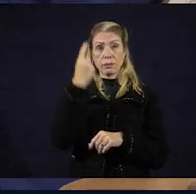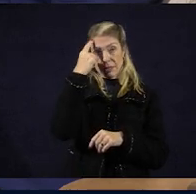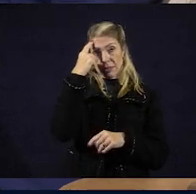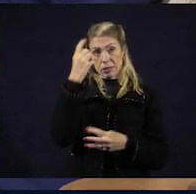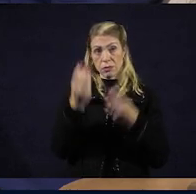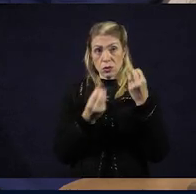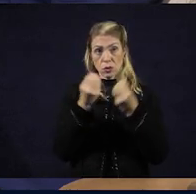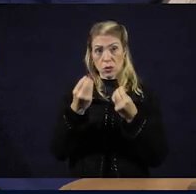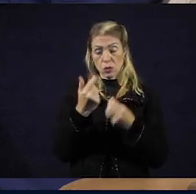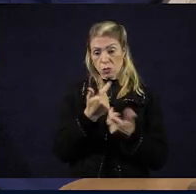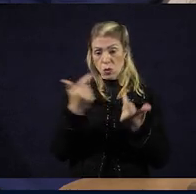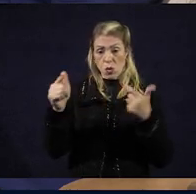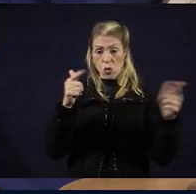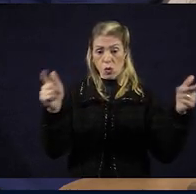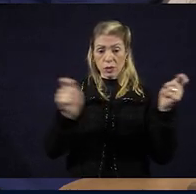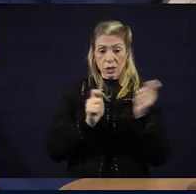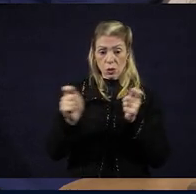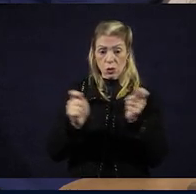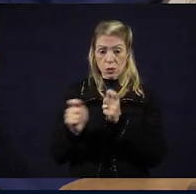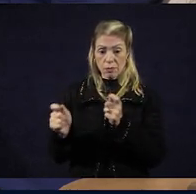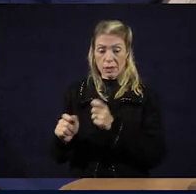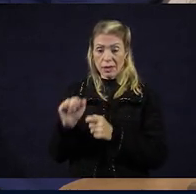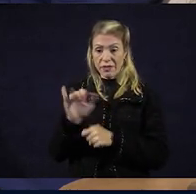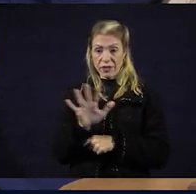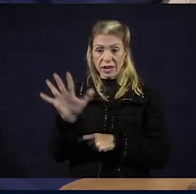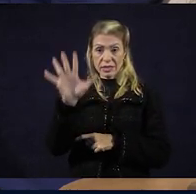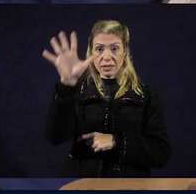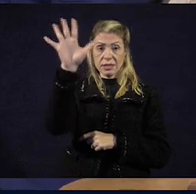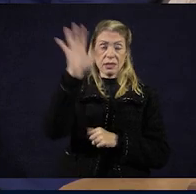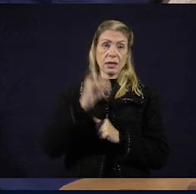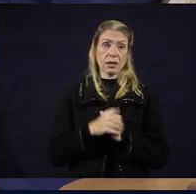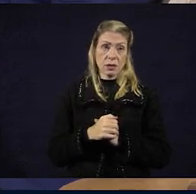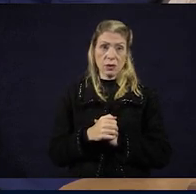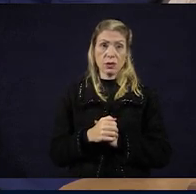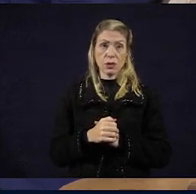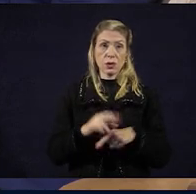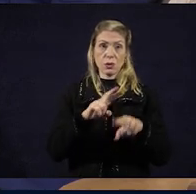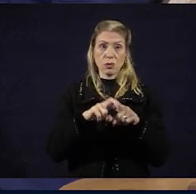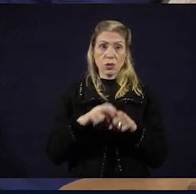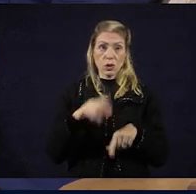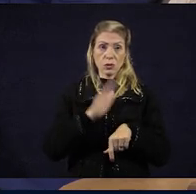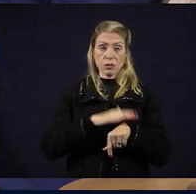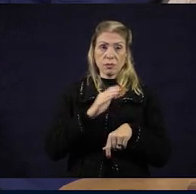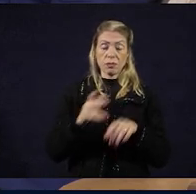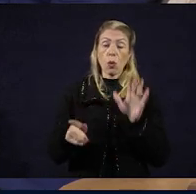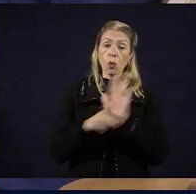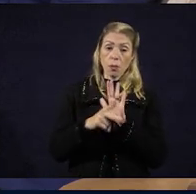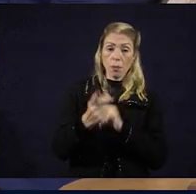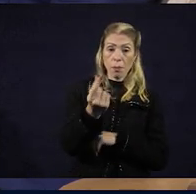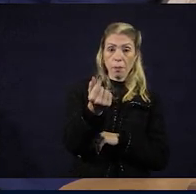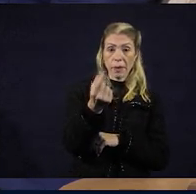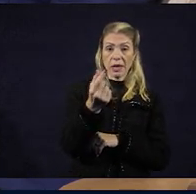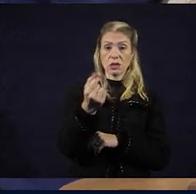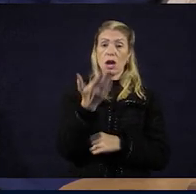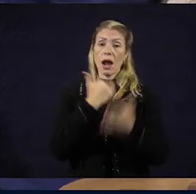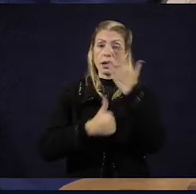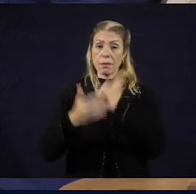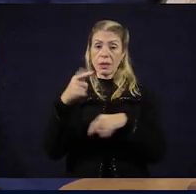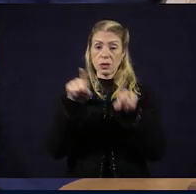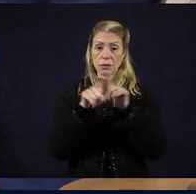outros é e outras economias na inflação cheia né que leva em consideração esse preço de alimentos e energia